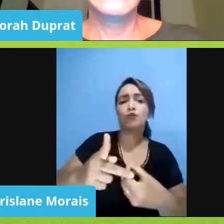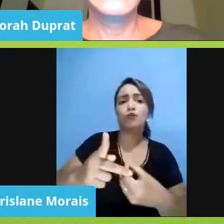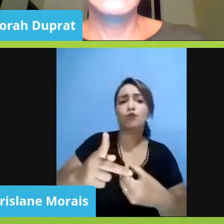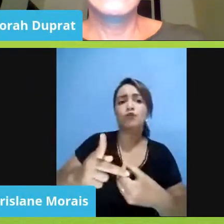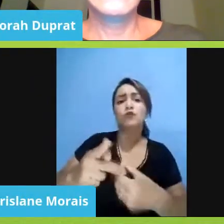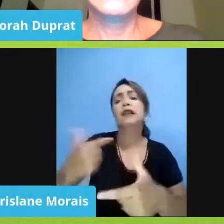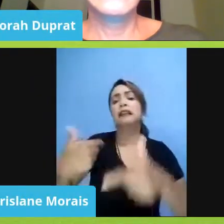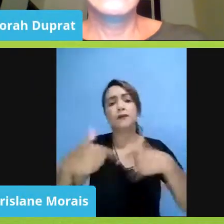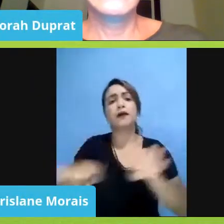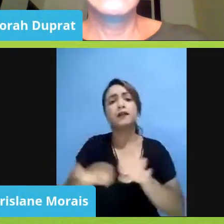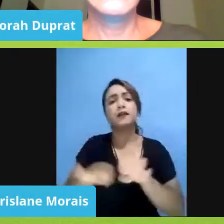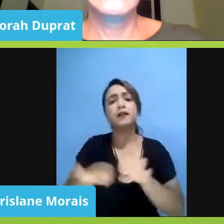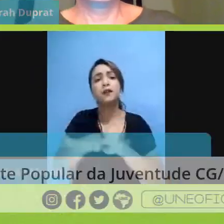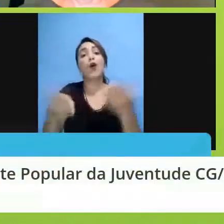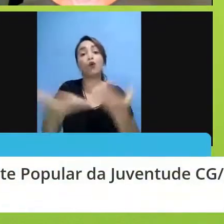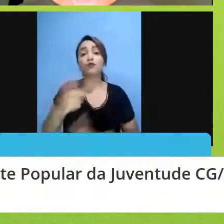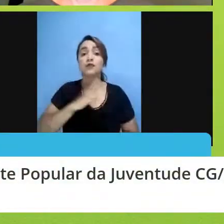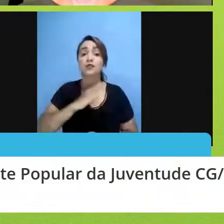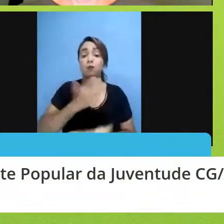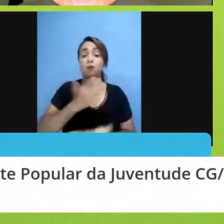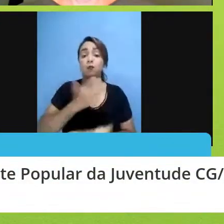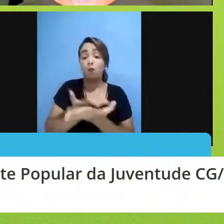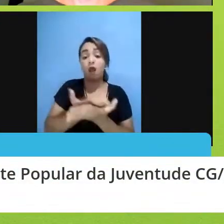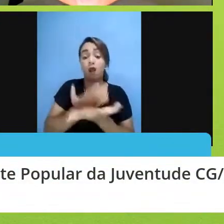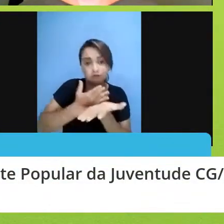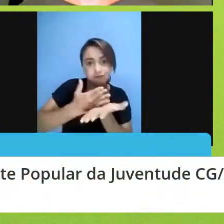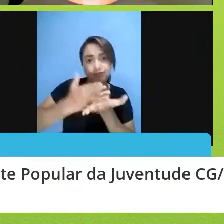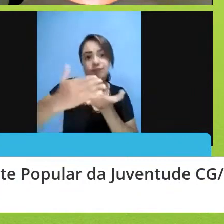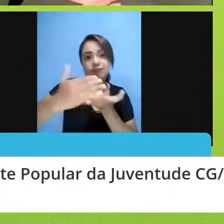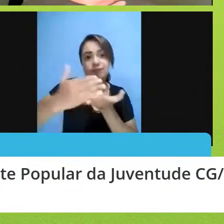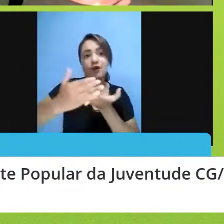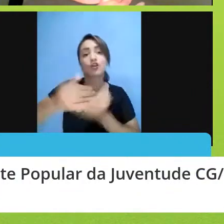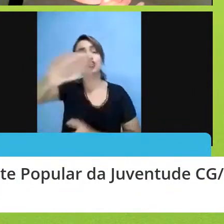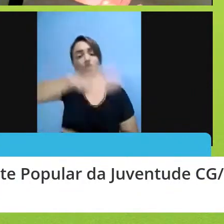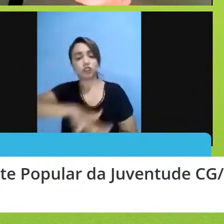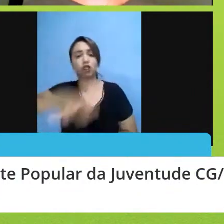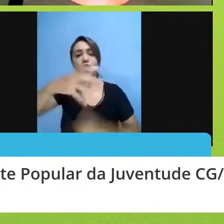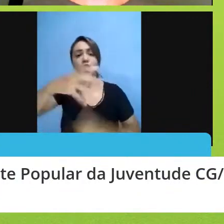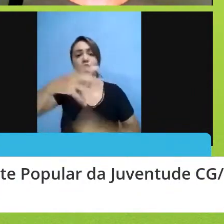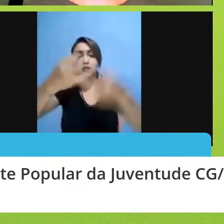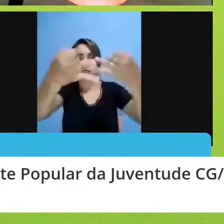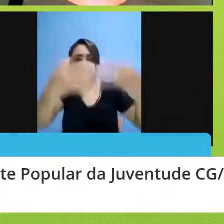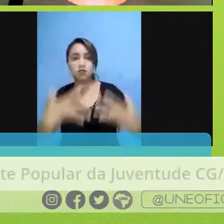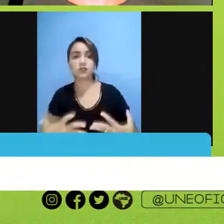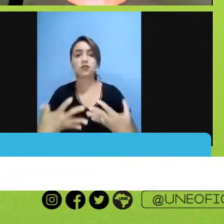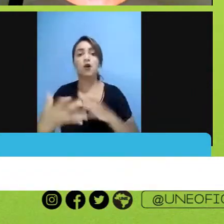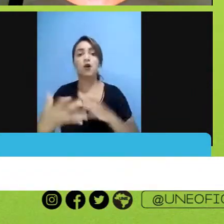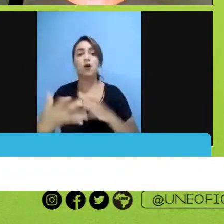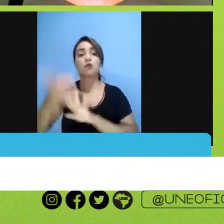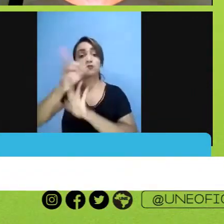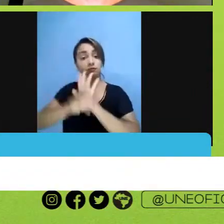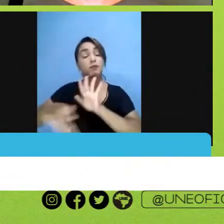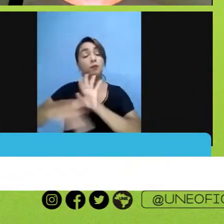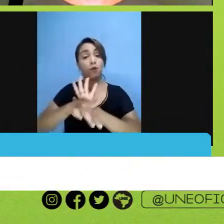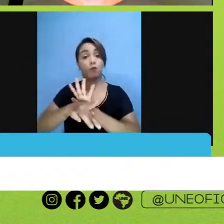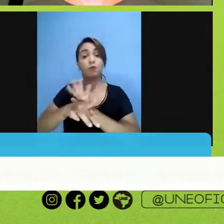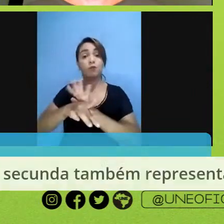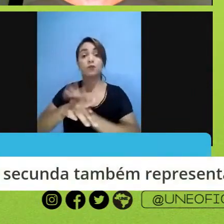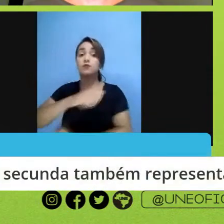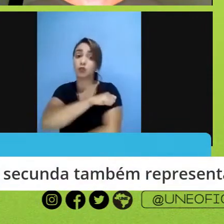teve aqui uma aula inicial sobre um geral em relação aos direitos estudantis, Em que